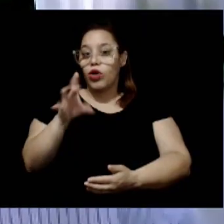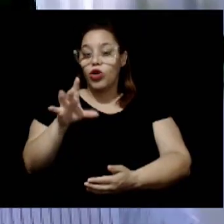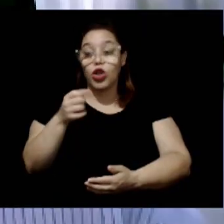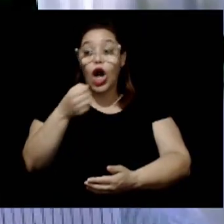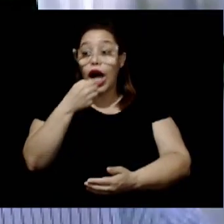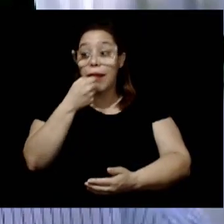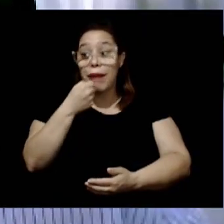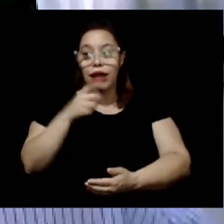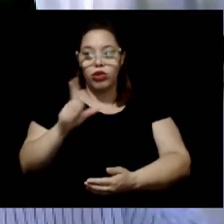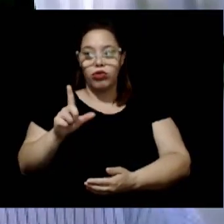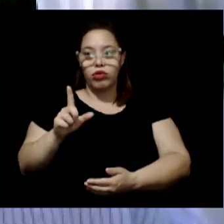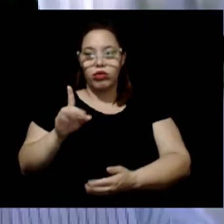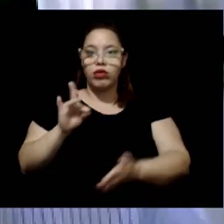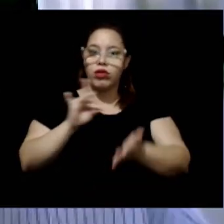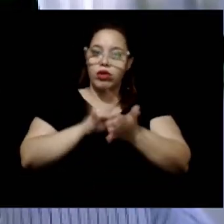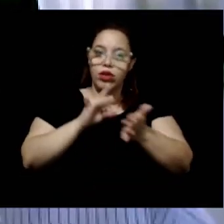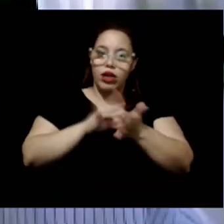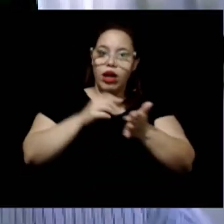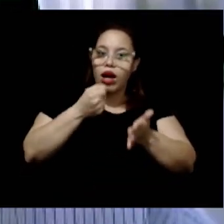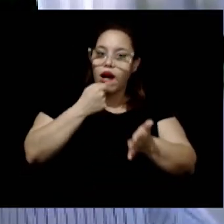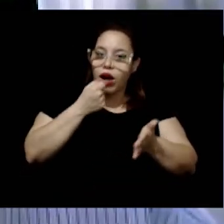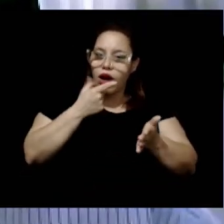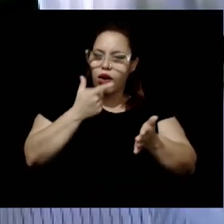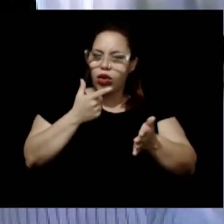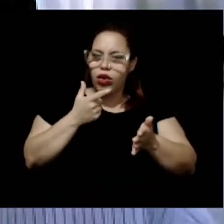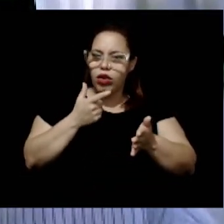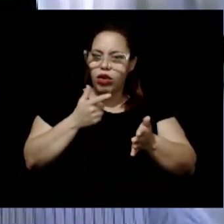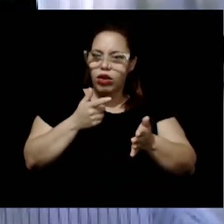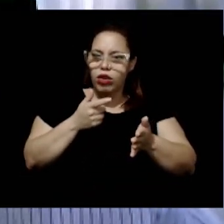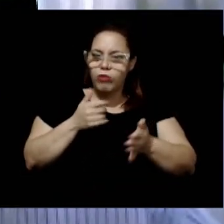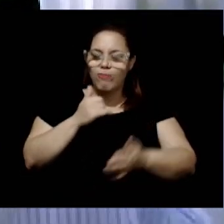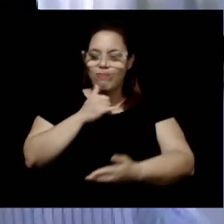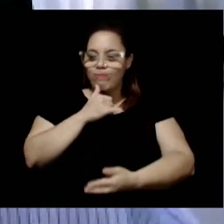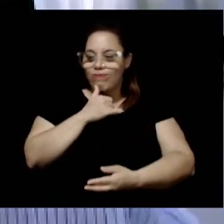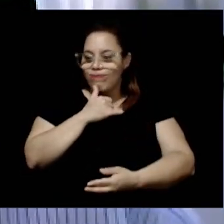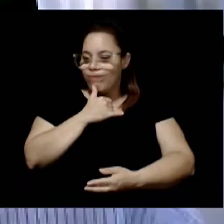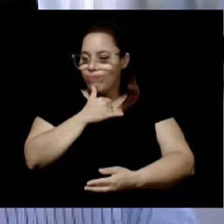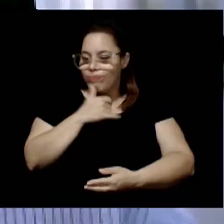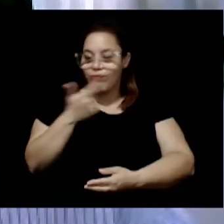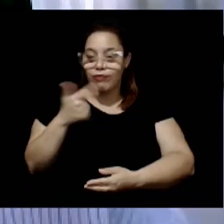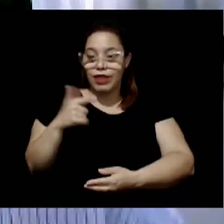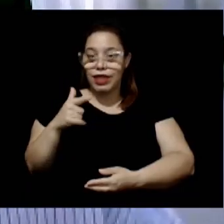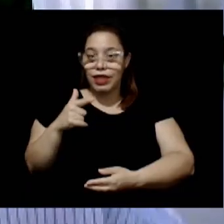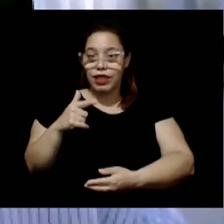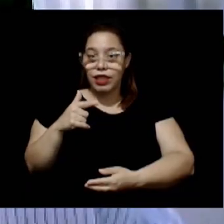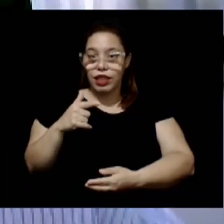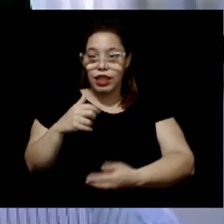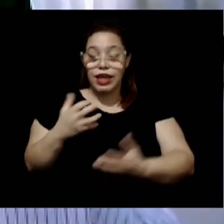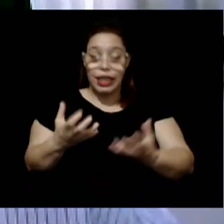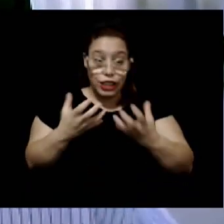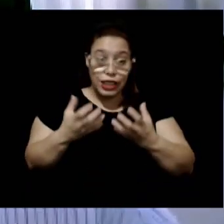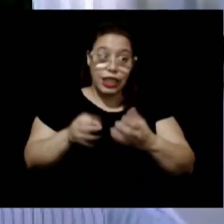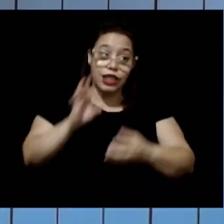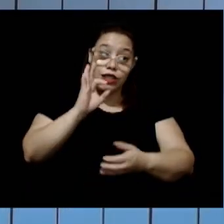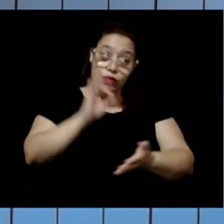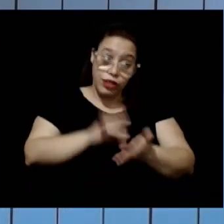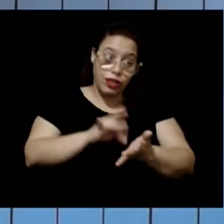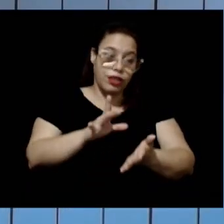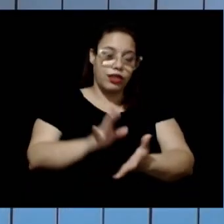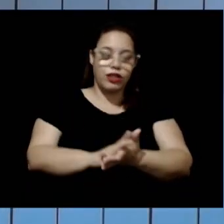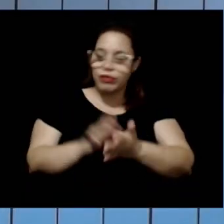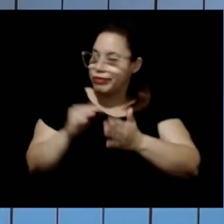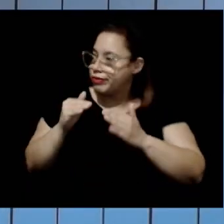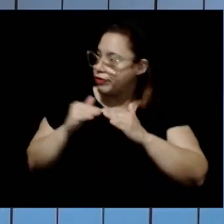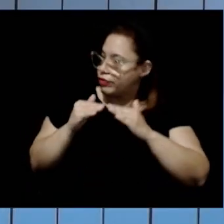verdade, eu acho que o remédio, ele infelizmente, não tem a eficácia que nós gostaríamos, né? Exatamente. Doutor,